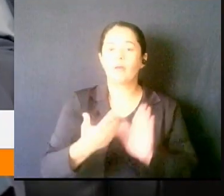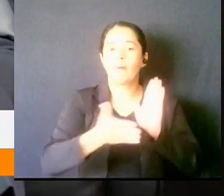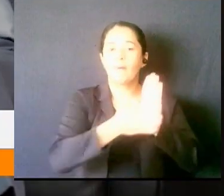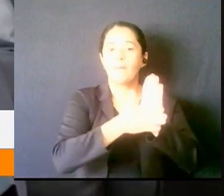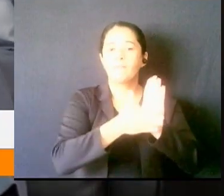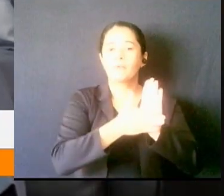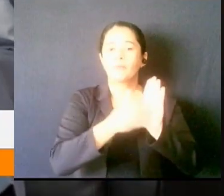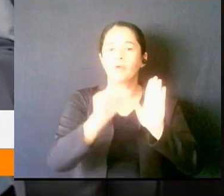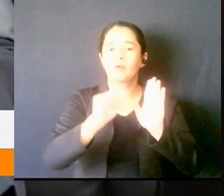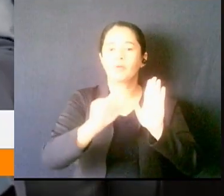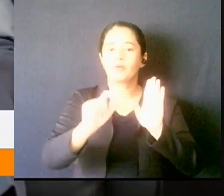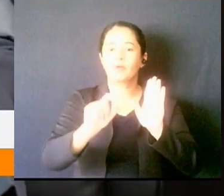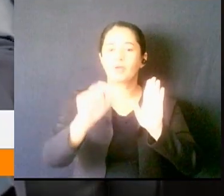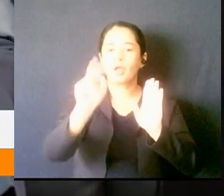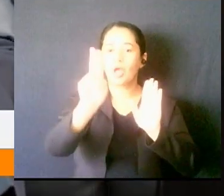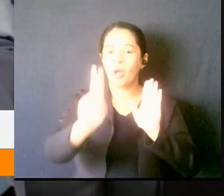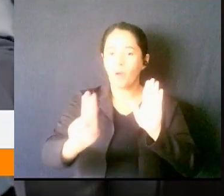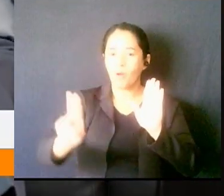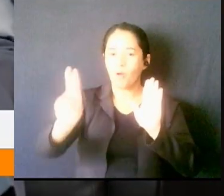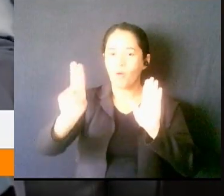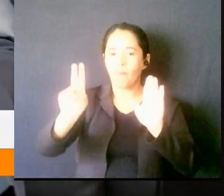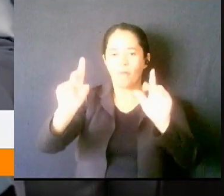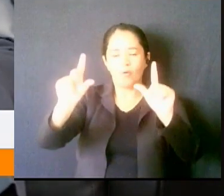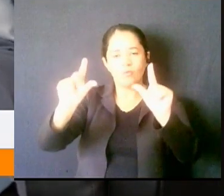tenham menos